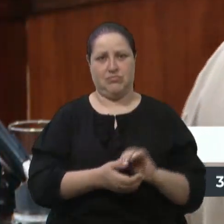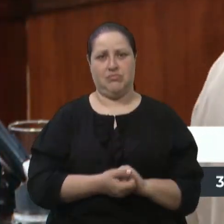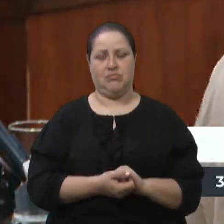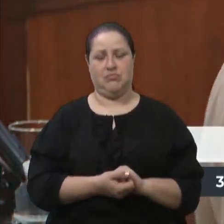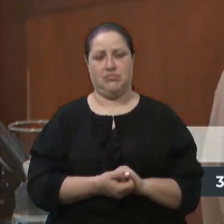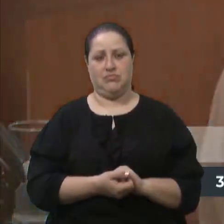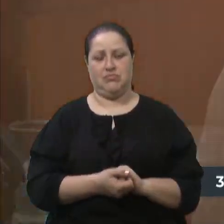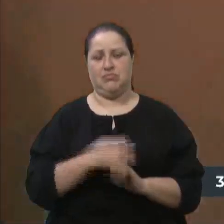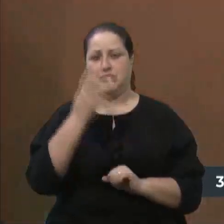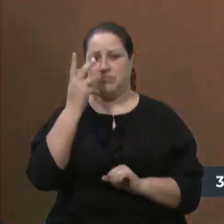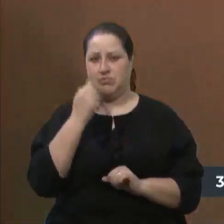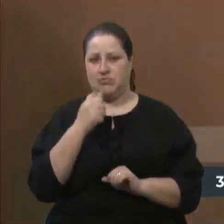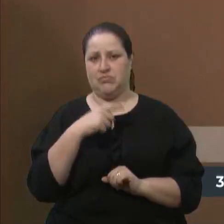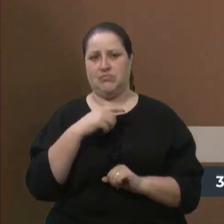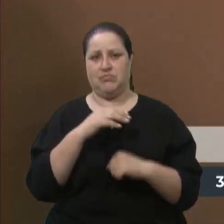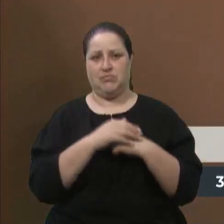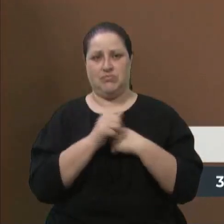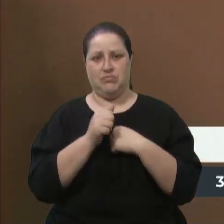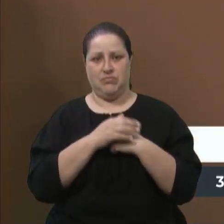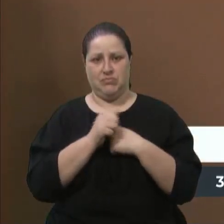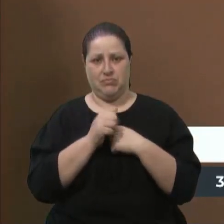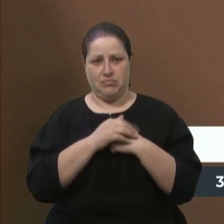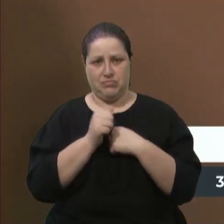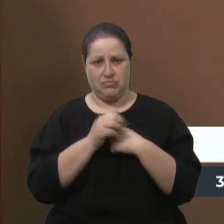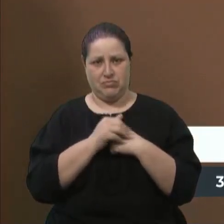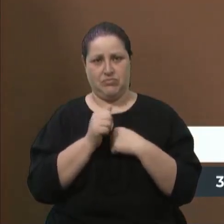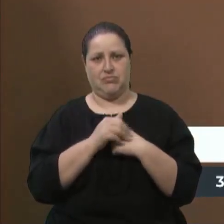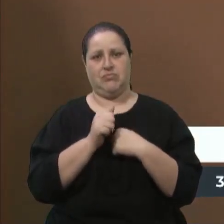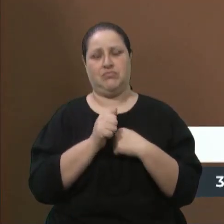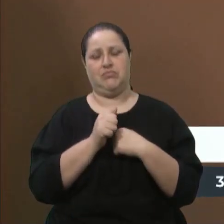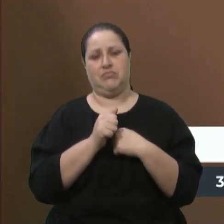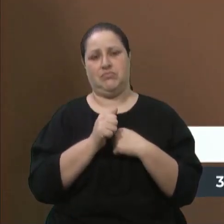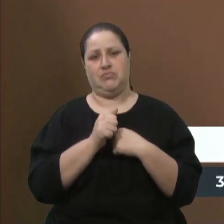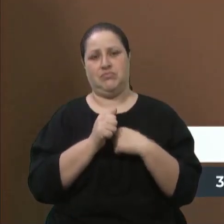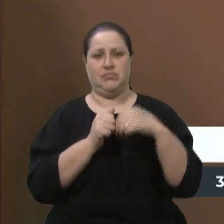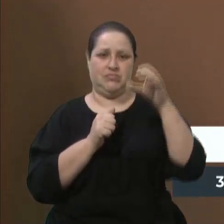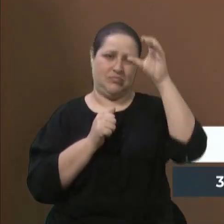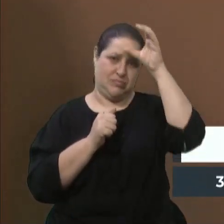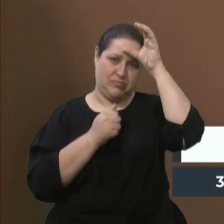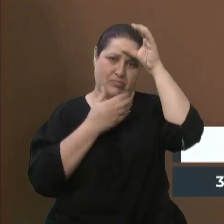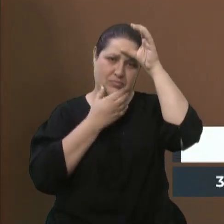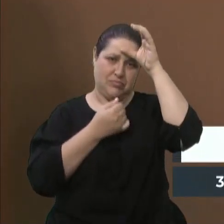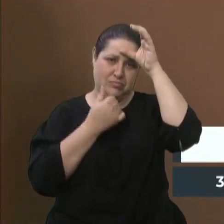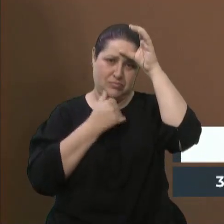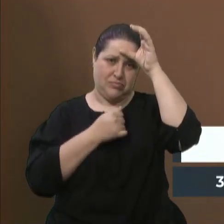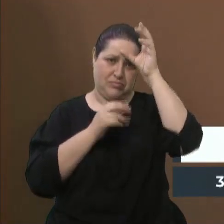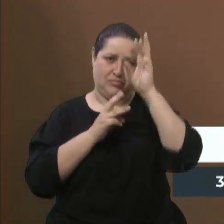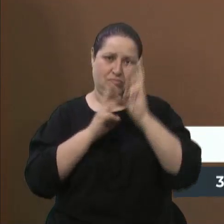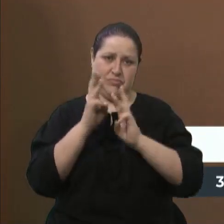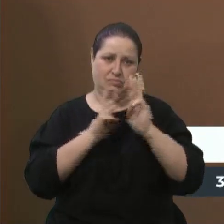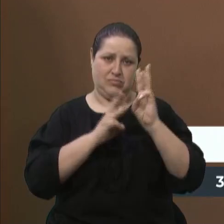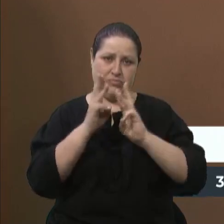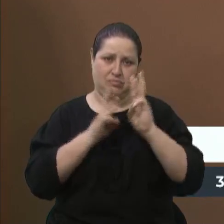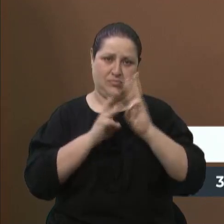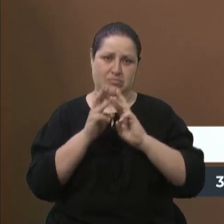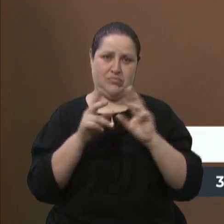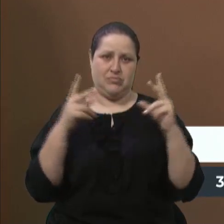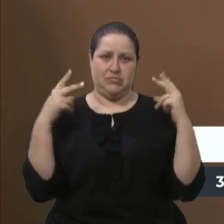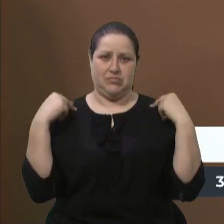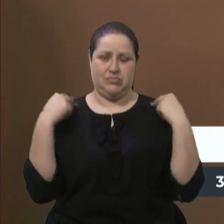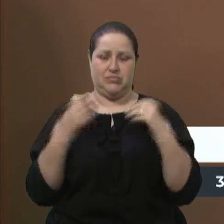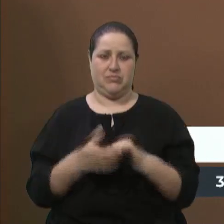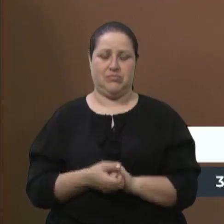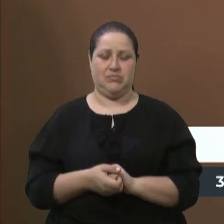que ela tem pela pelo tio da van pela tia da van né é